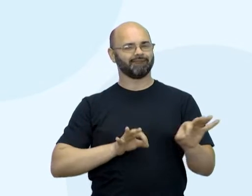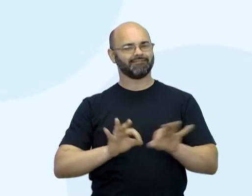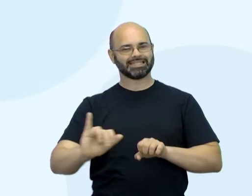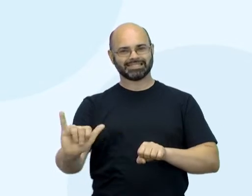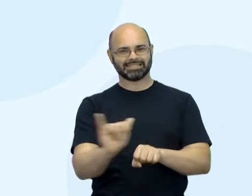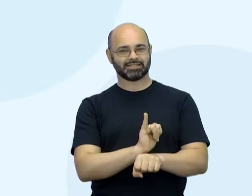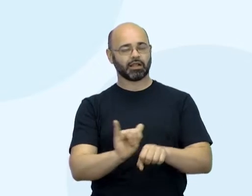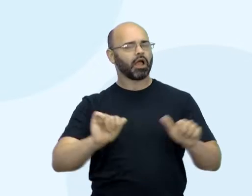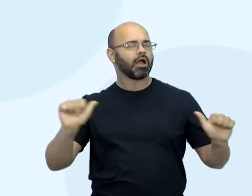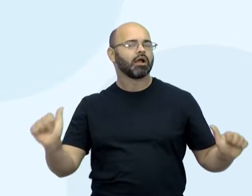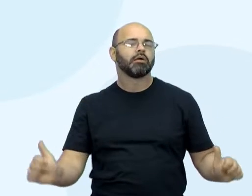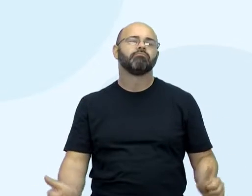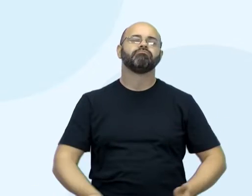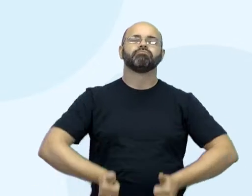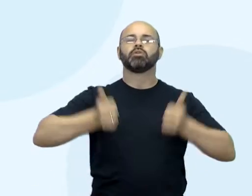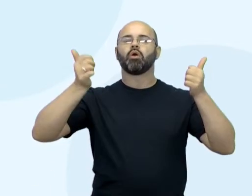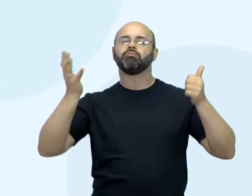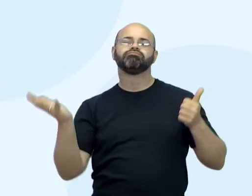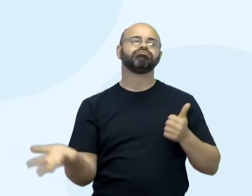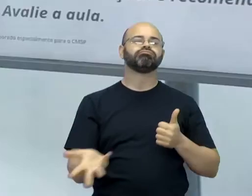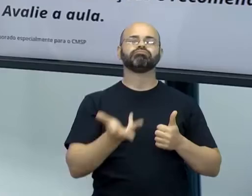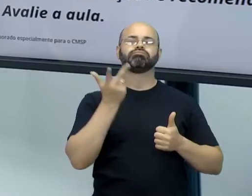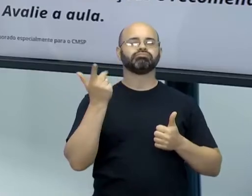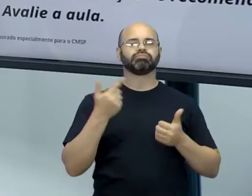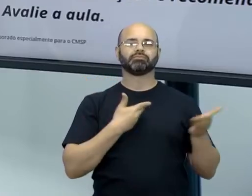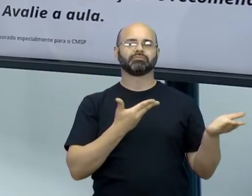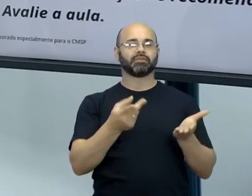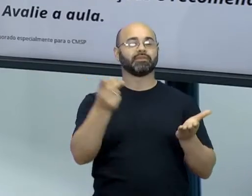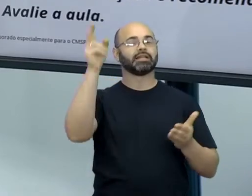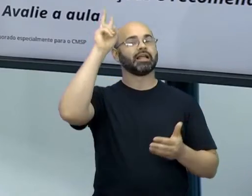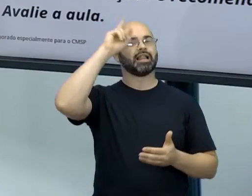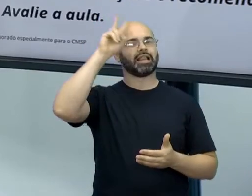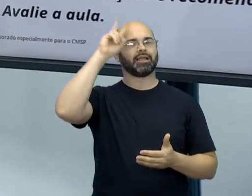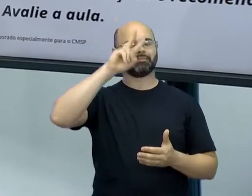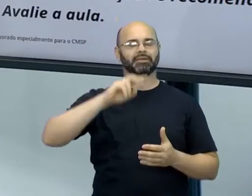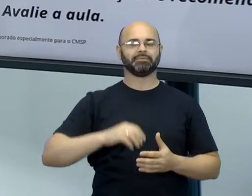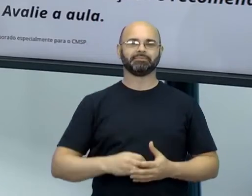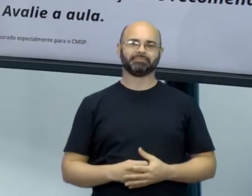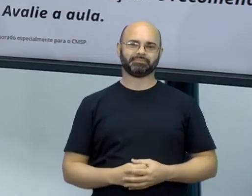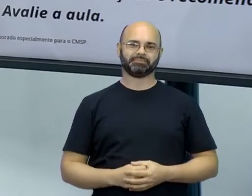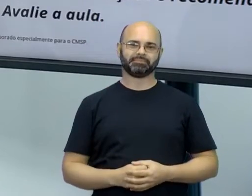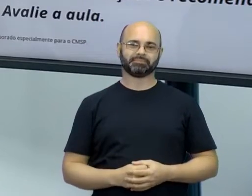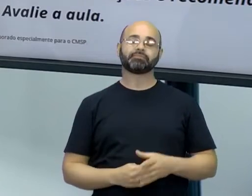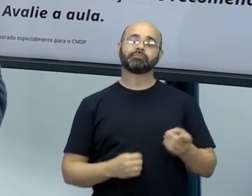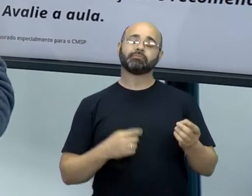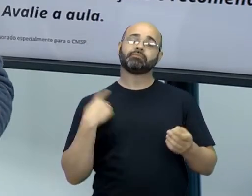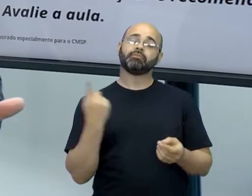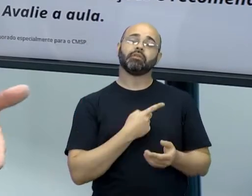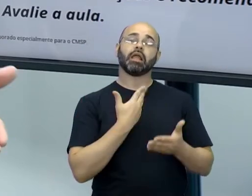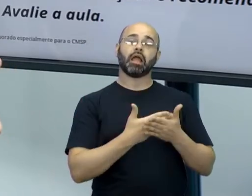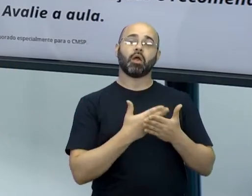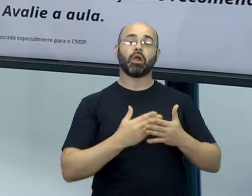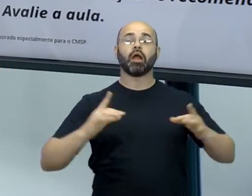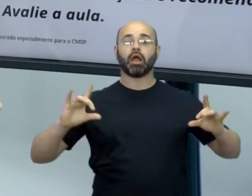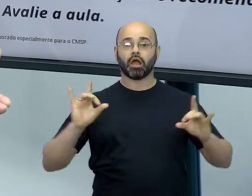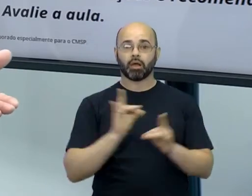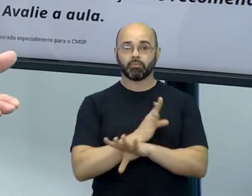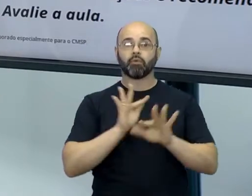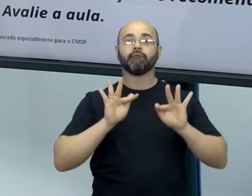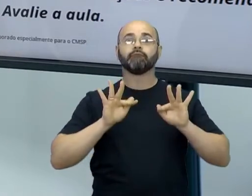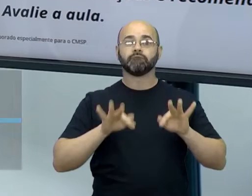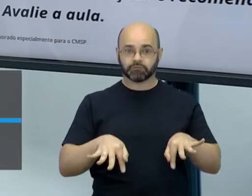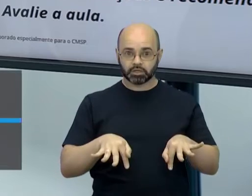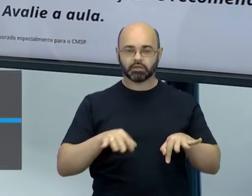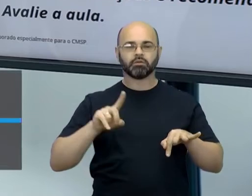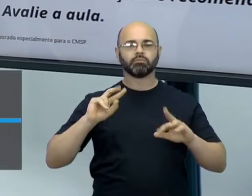gente sempre traz esse lembrete. Pode voltar aqui um minutinho para mim, que é fazer a avaliação da nossa aula, que vai aparecer aqui o link, ó.